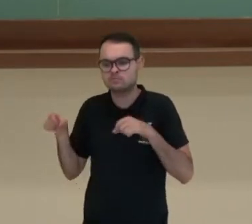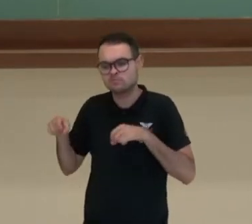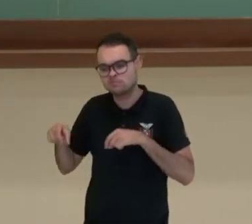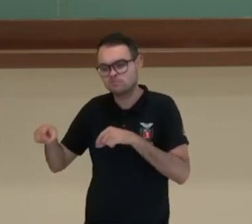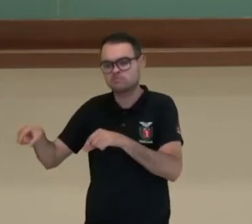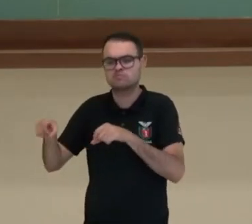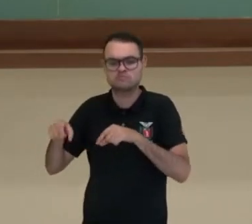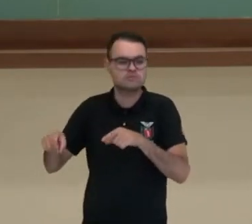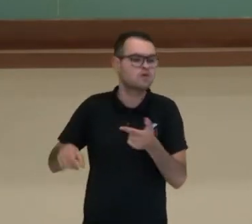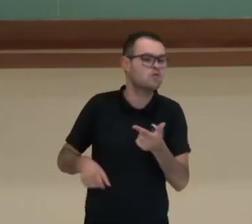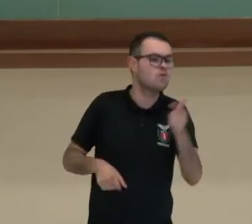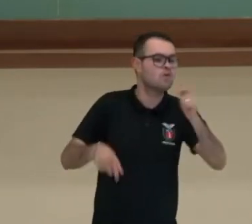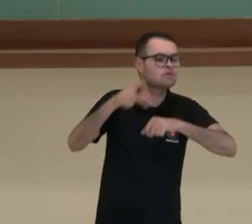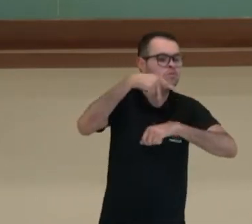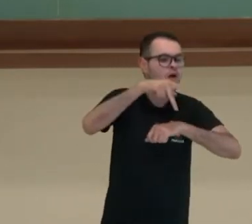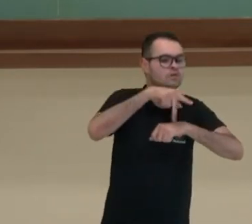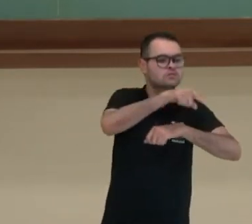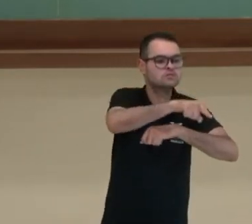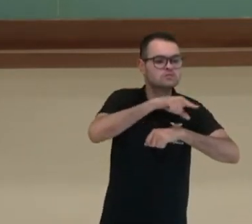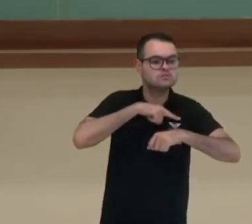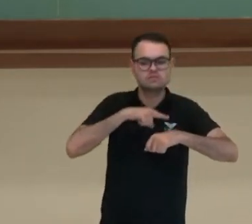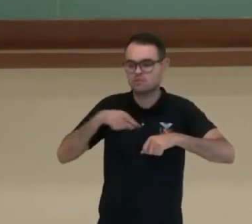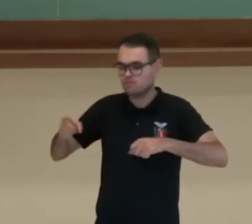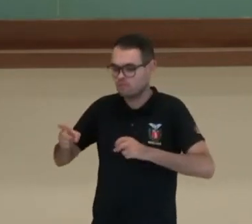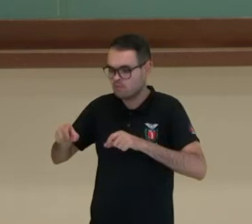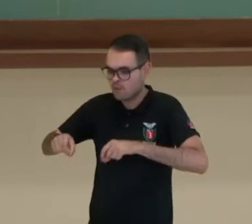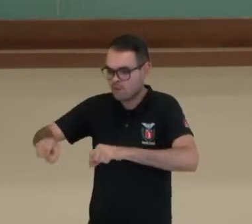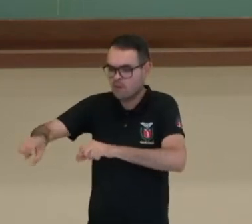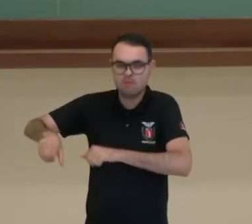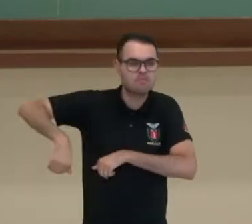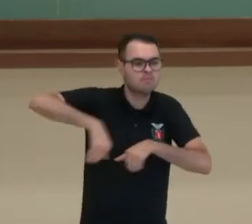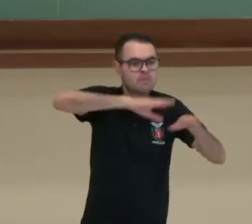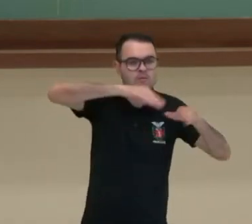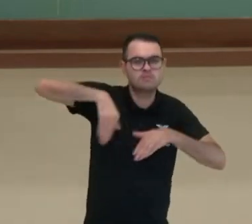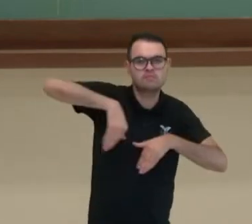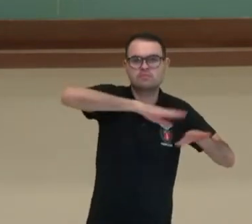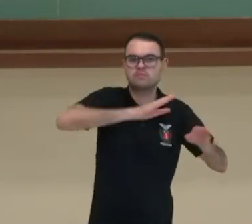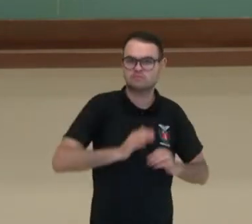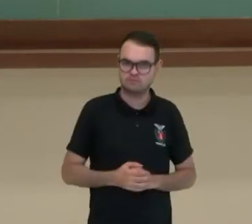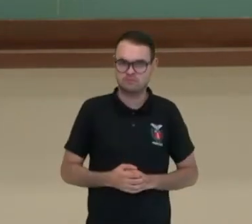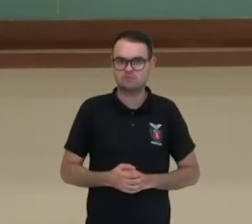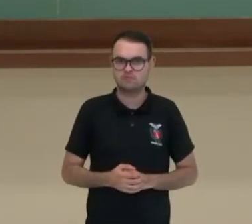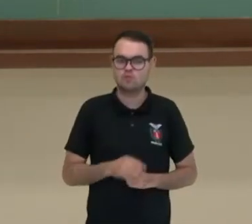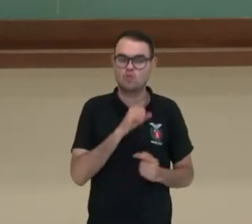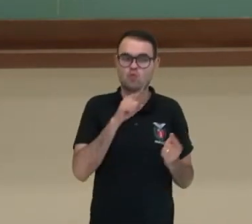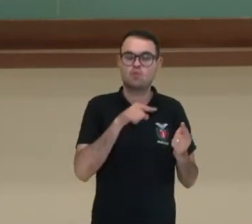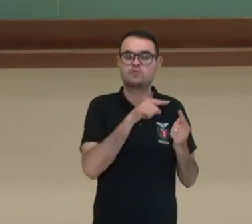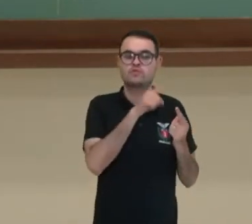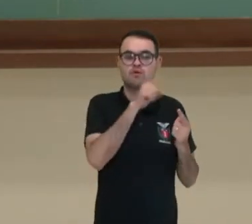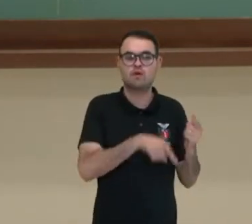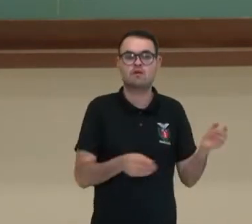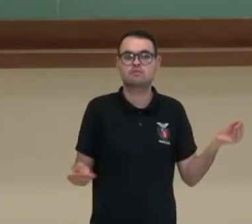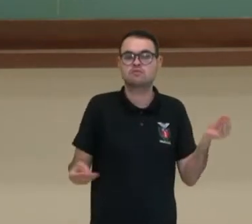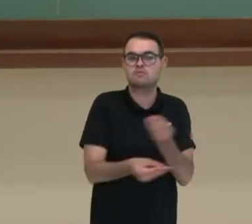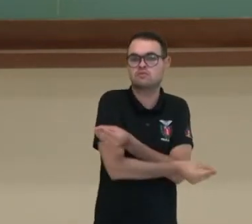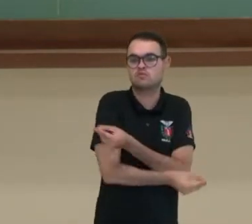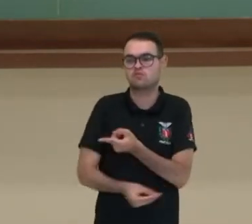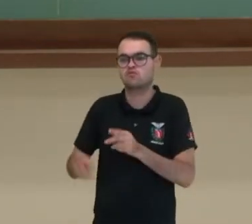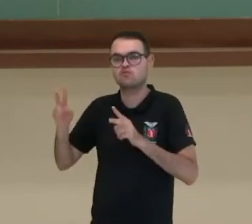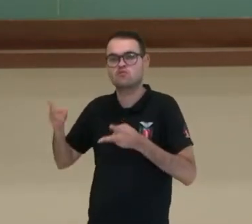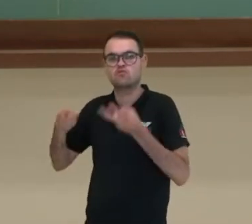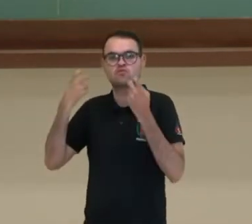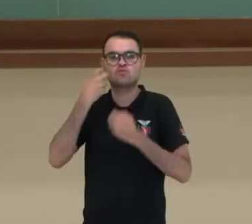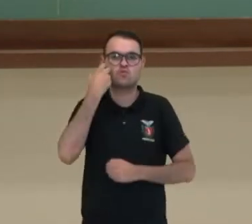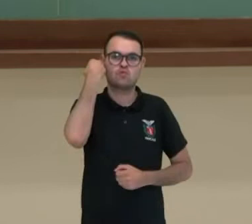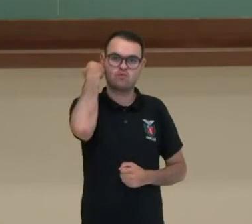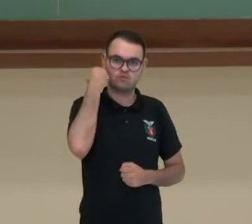que em outro país valesse mais, ele ia plantar para mandar para lá. Mandar para esse outro país, visando lucro. Outra coisa,